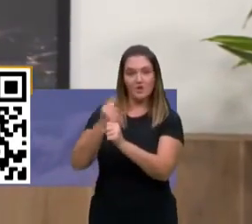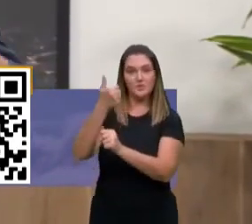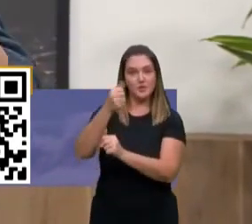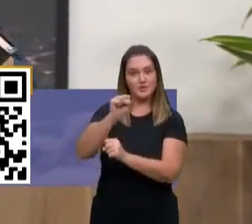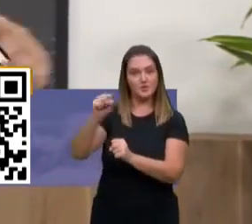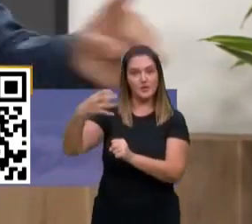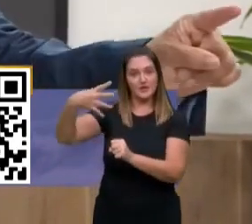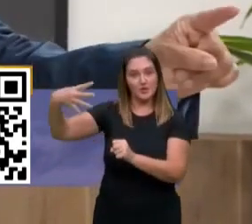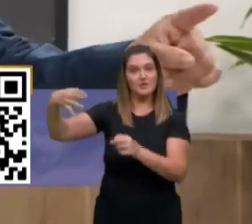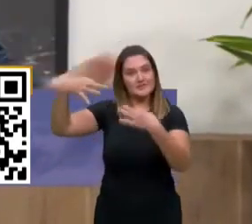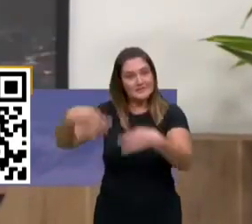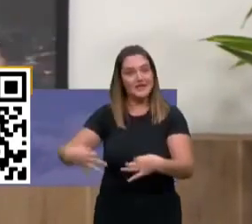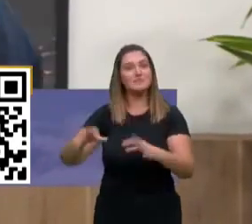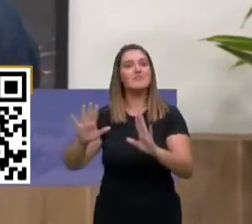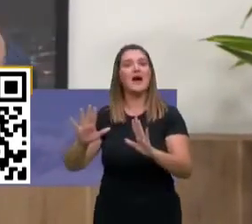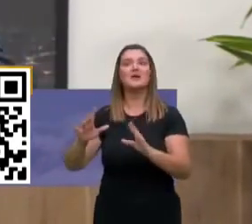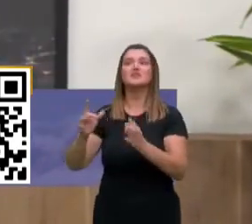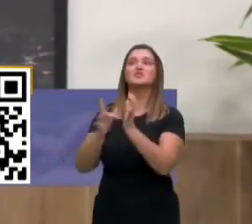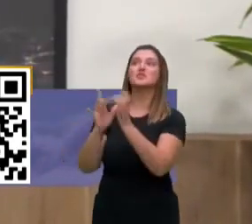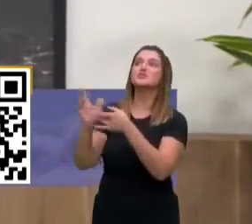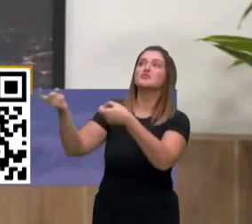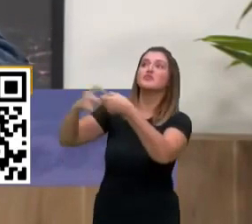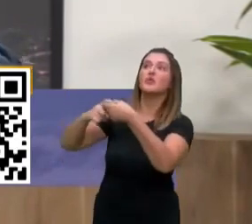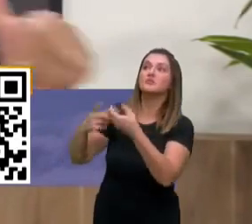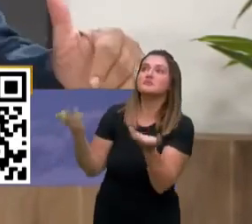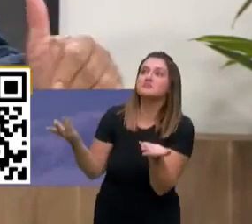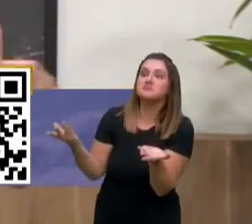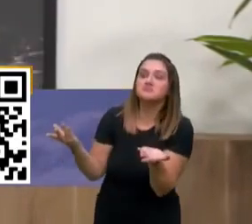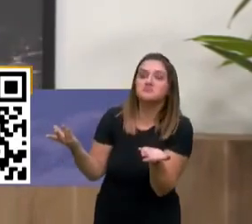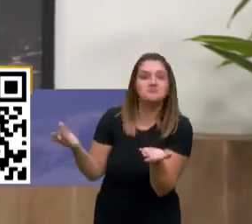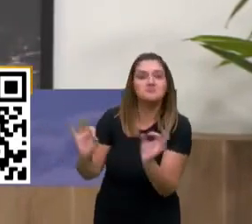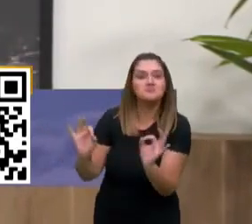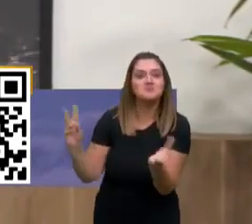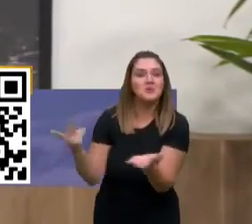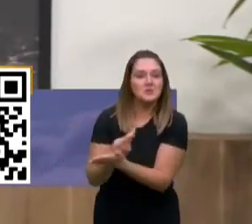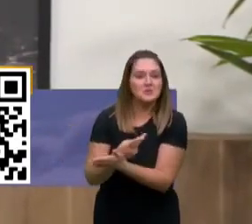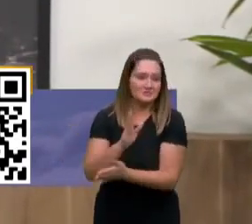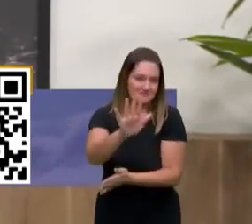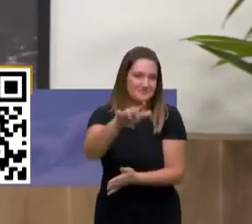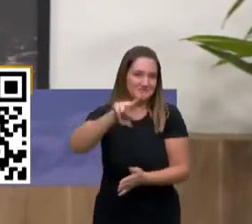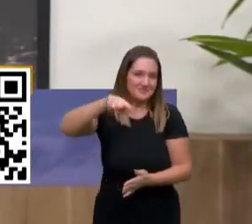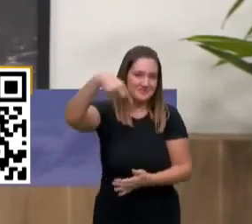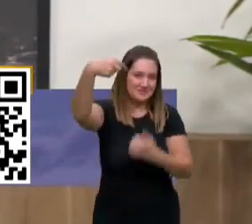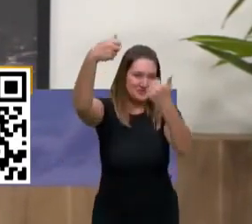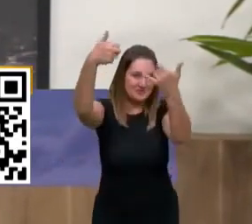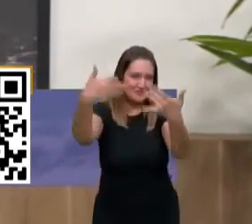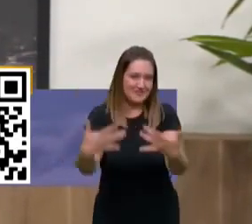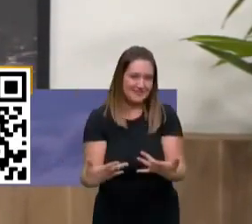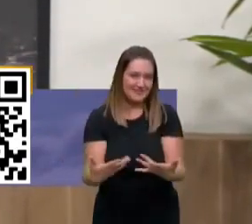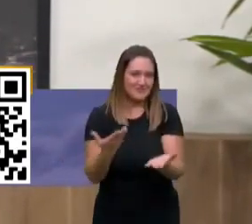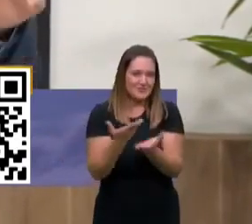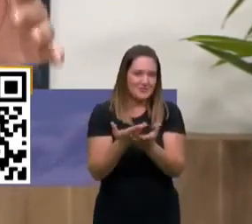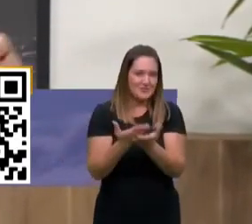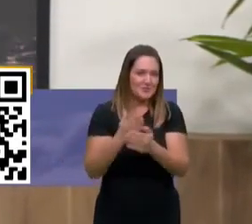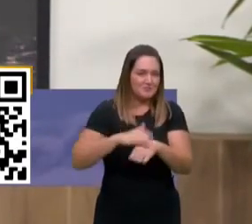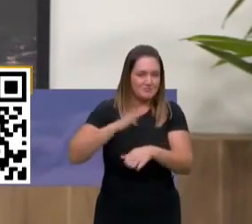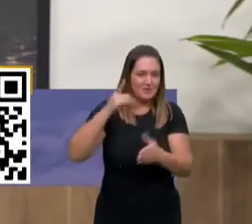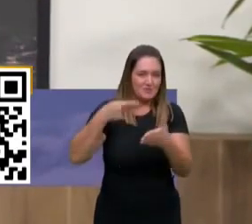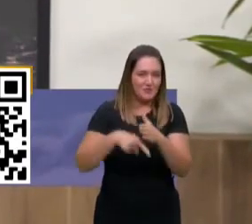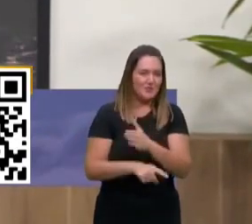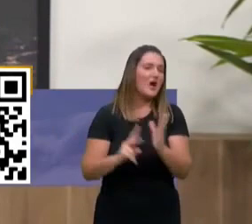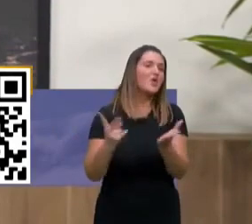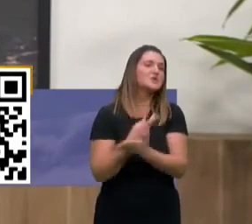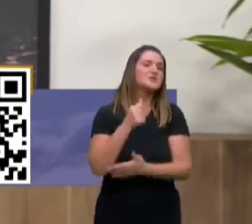errada. Na nossa série, nós vamos tocar nesse assunto. Na nossa classe bíblica, vamos um dia trabalhar esse assunto do que